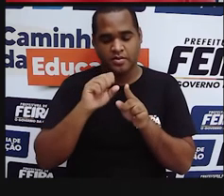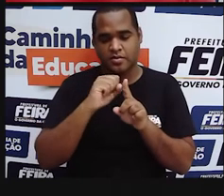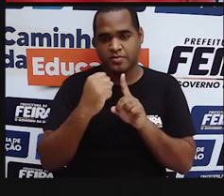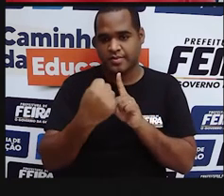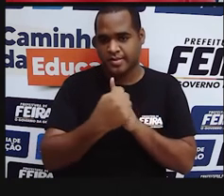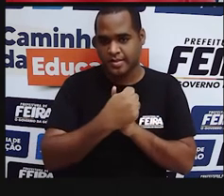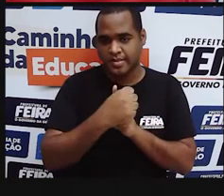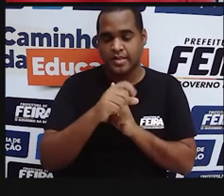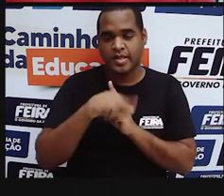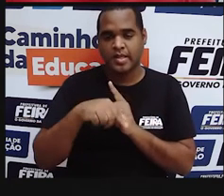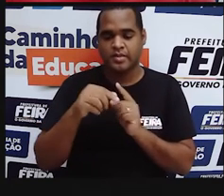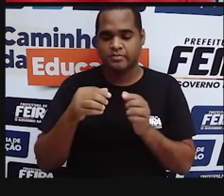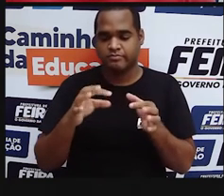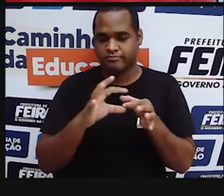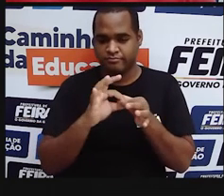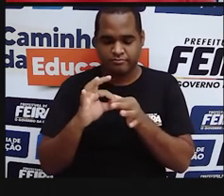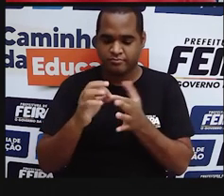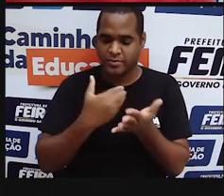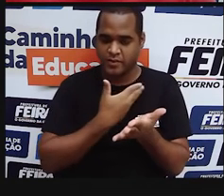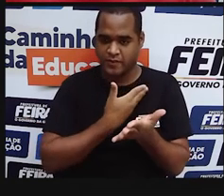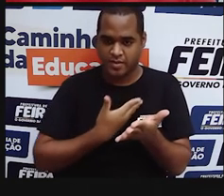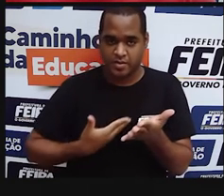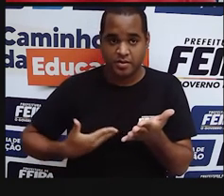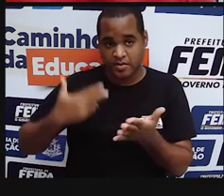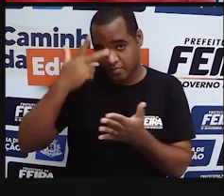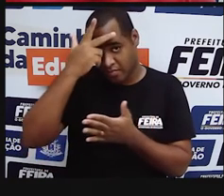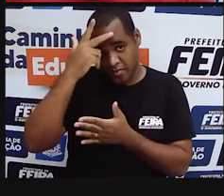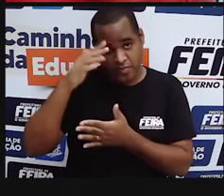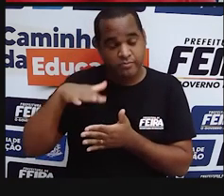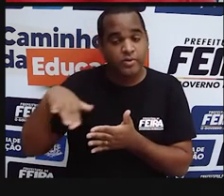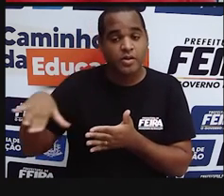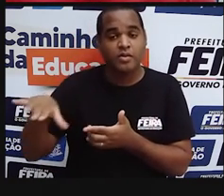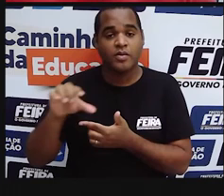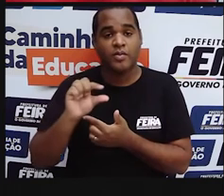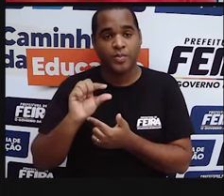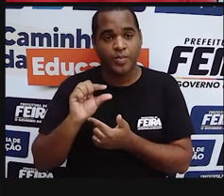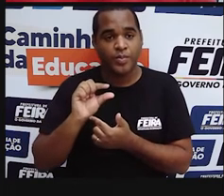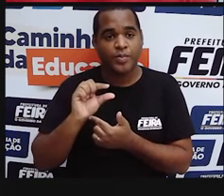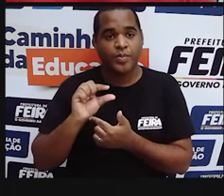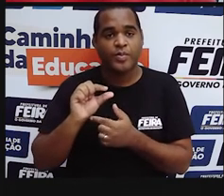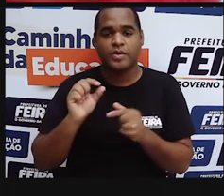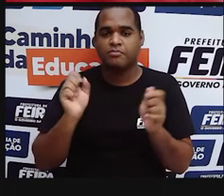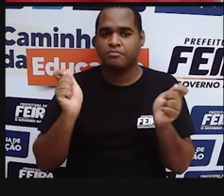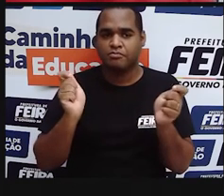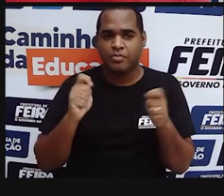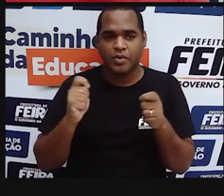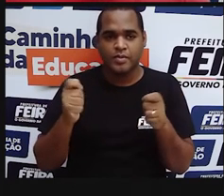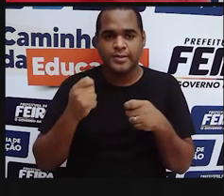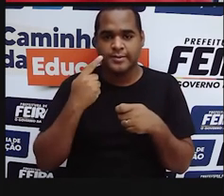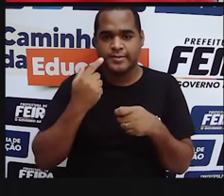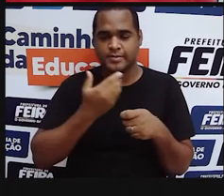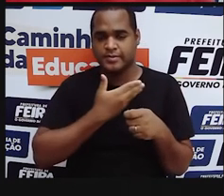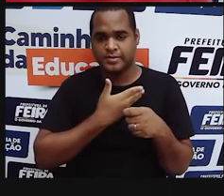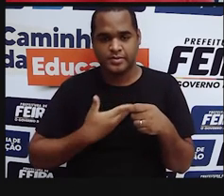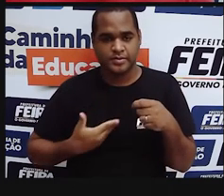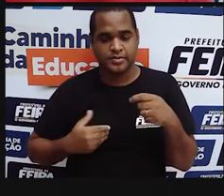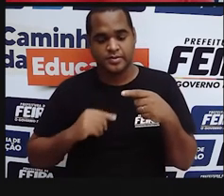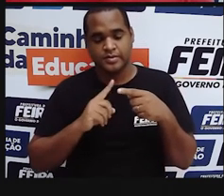Aquela sociedade oligárquica, que era governada por poucos, e na qual esses